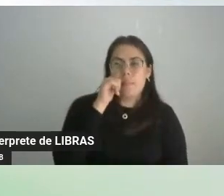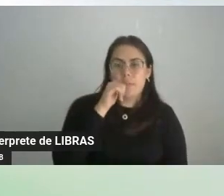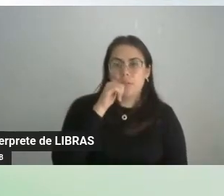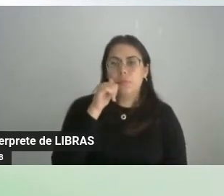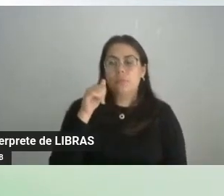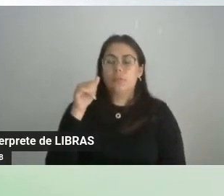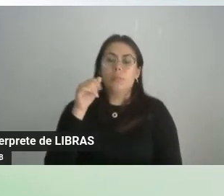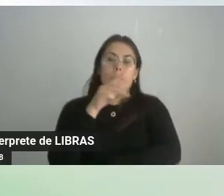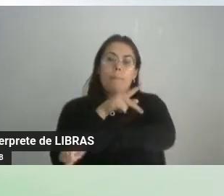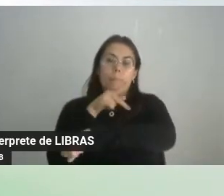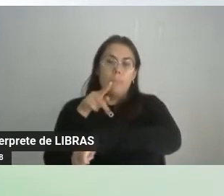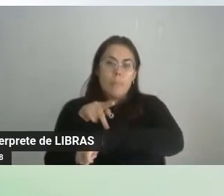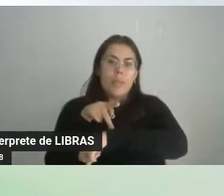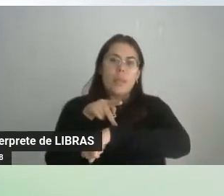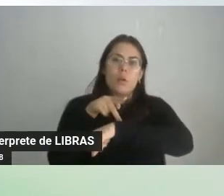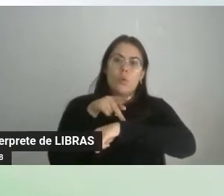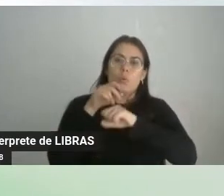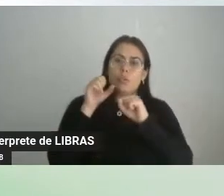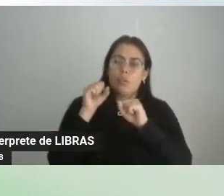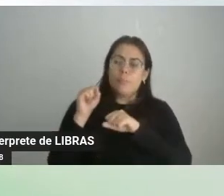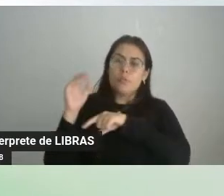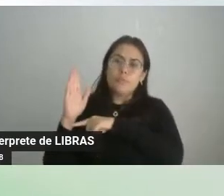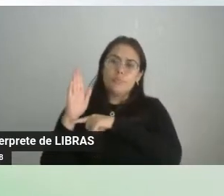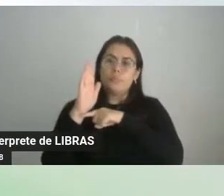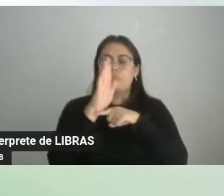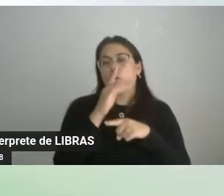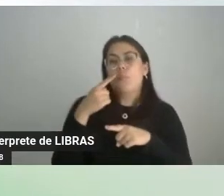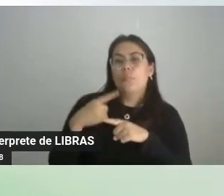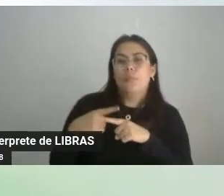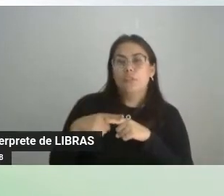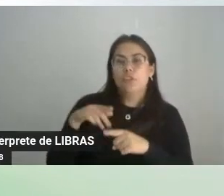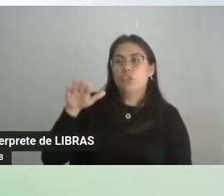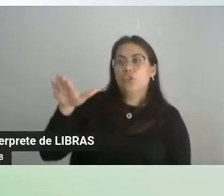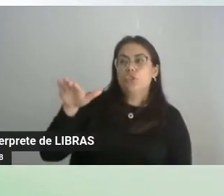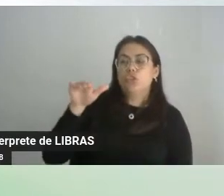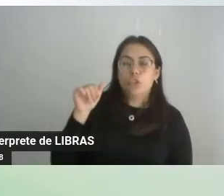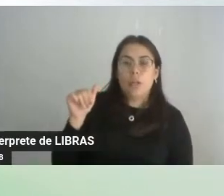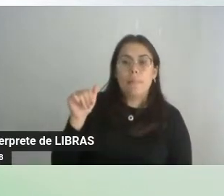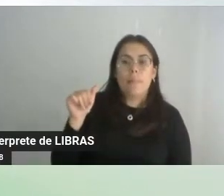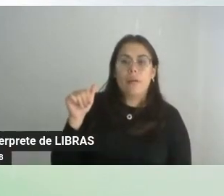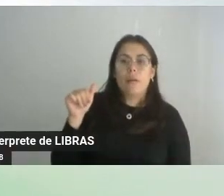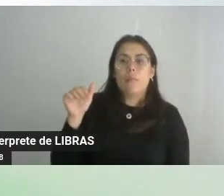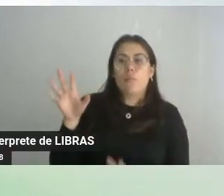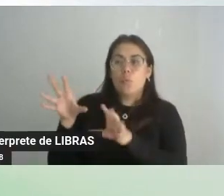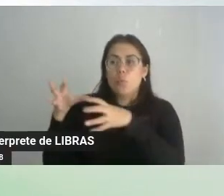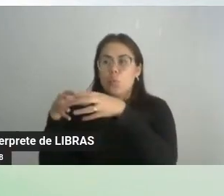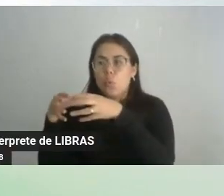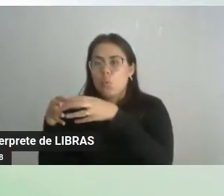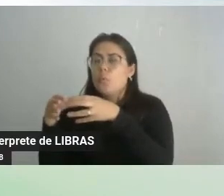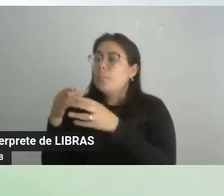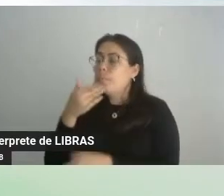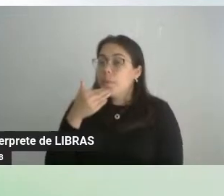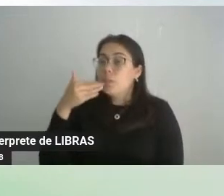pedagogos, pessoas que podem servir, prestar essa assistência. Por que não o professor pedir ajuda para essa equipe? Por que não pedir ajuda em